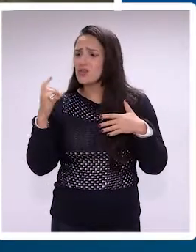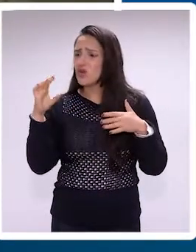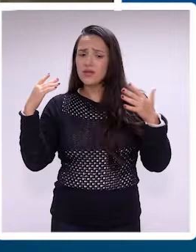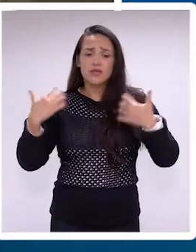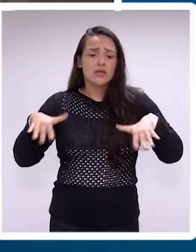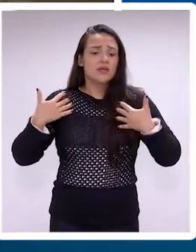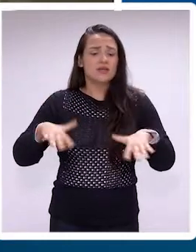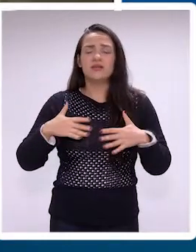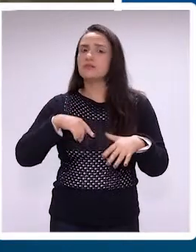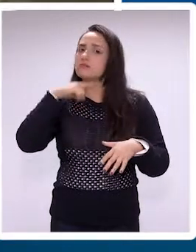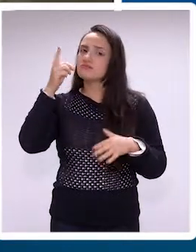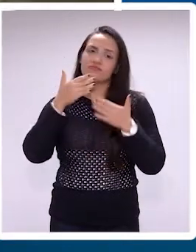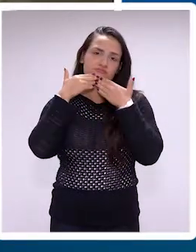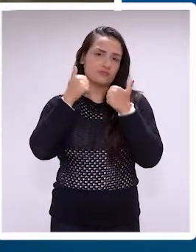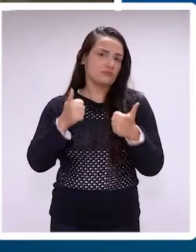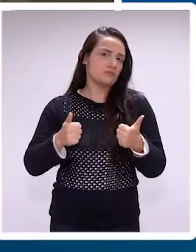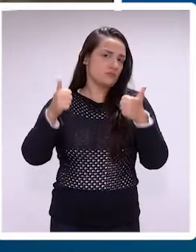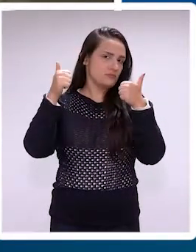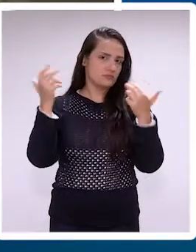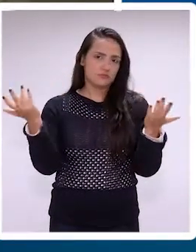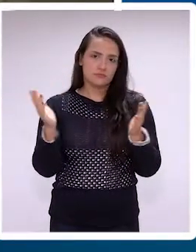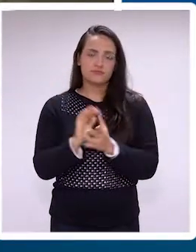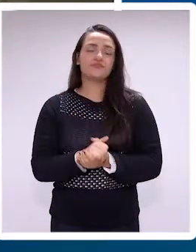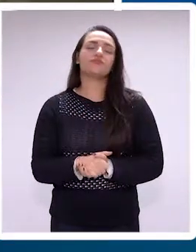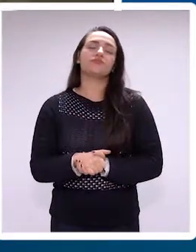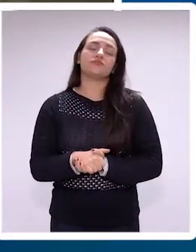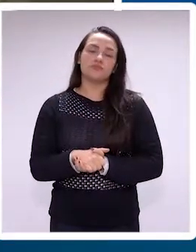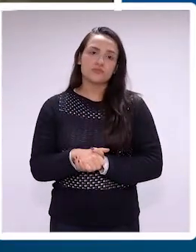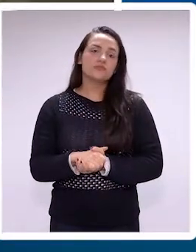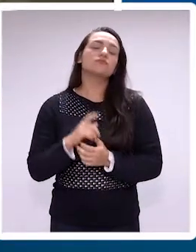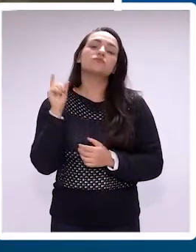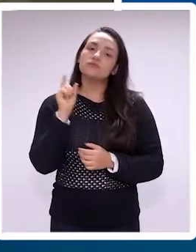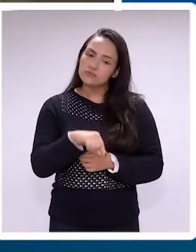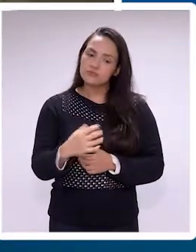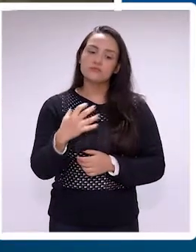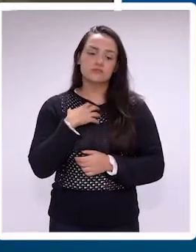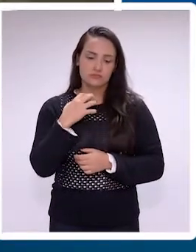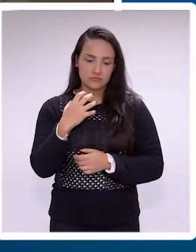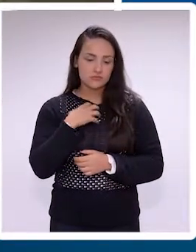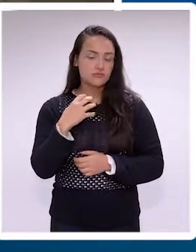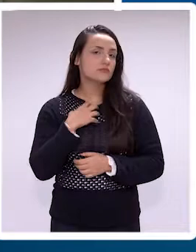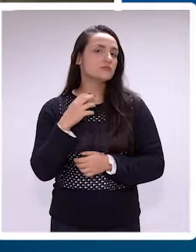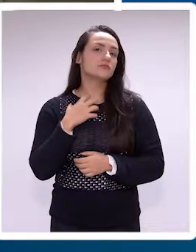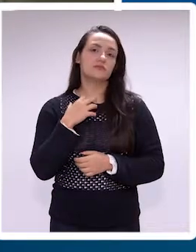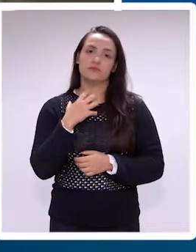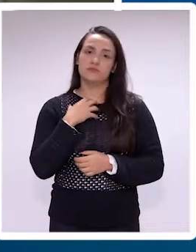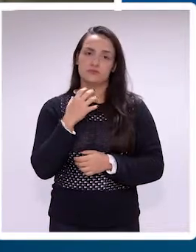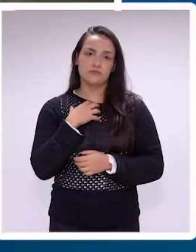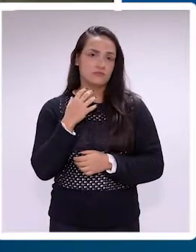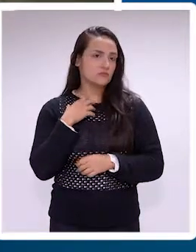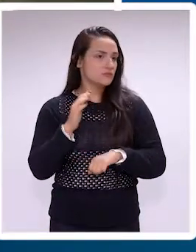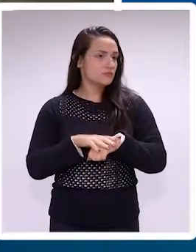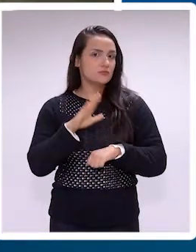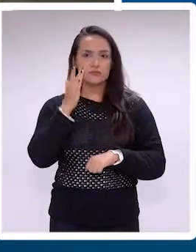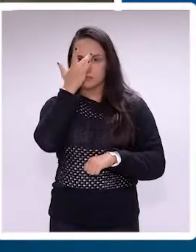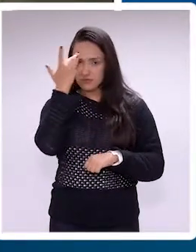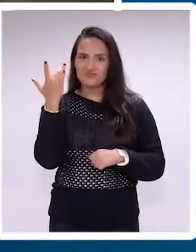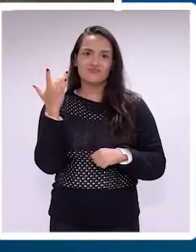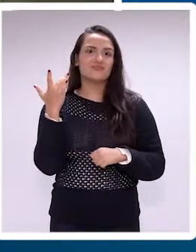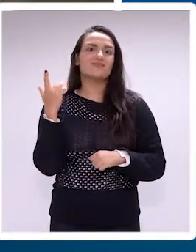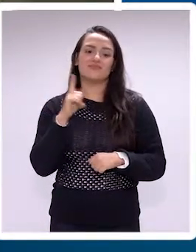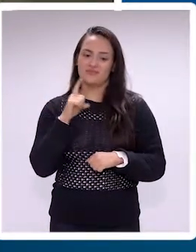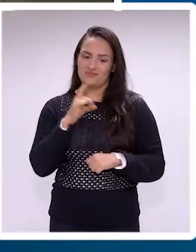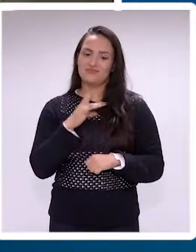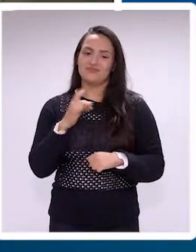momento que possa melhorar. E essa é uma das manifestações que mais imobilizam as